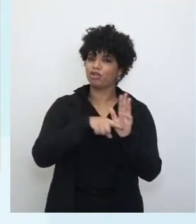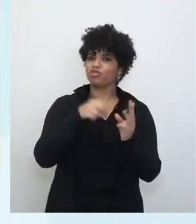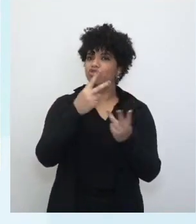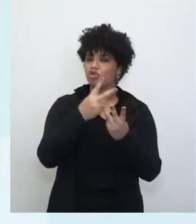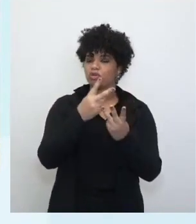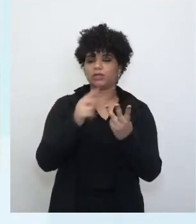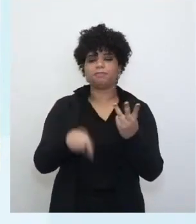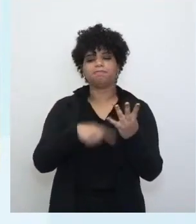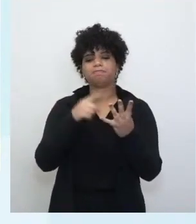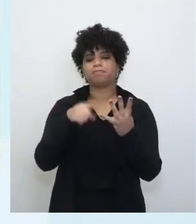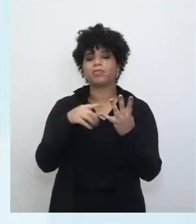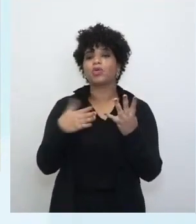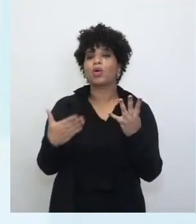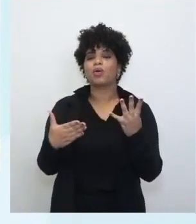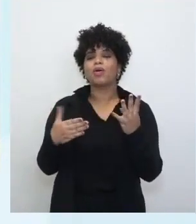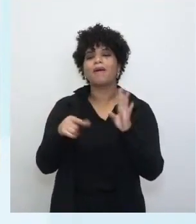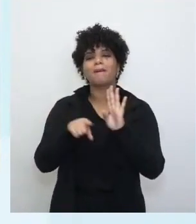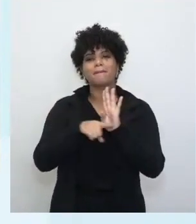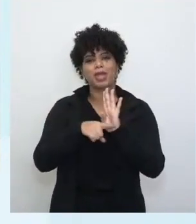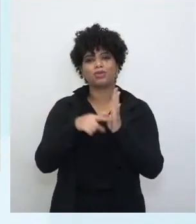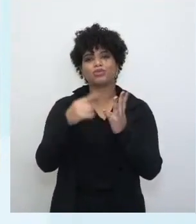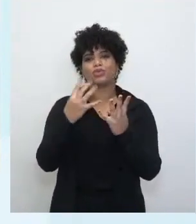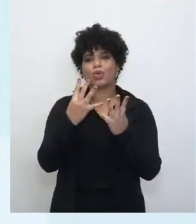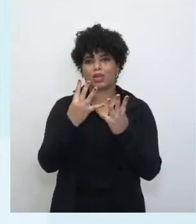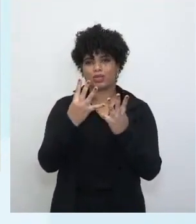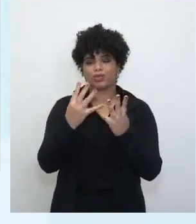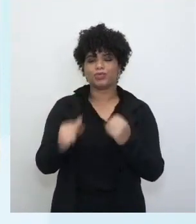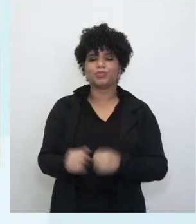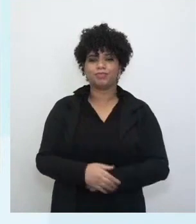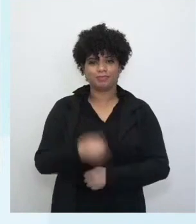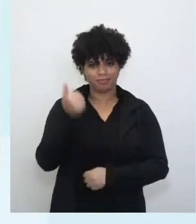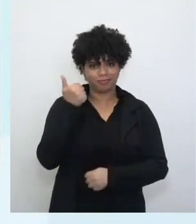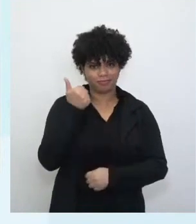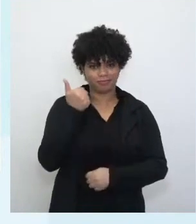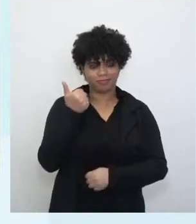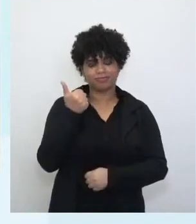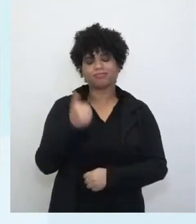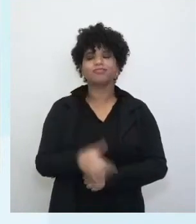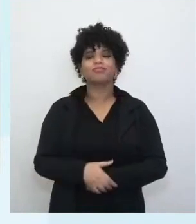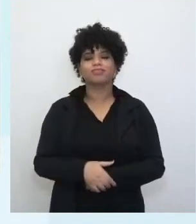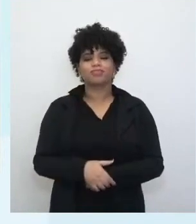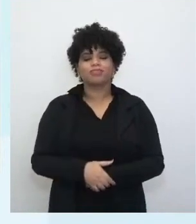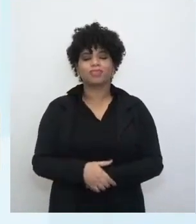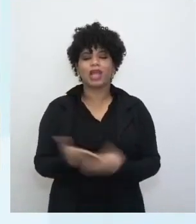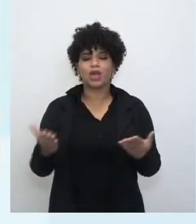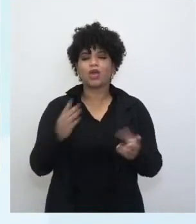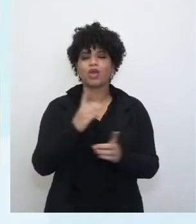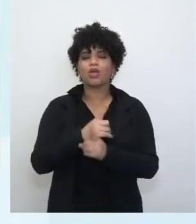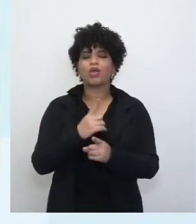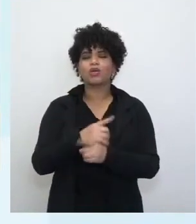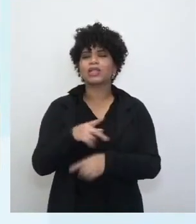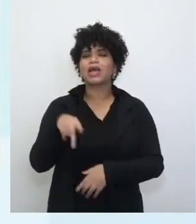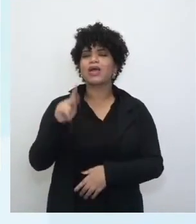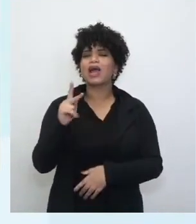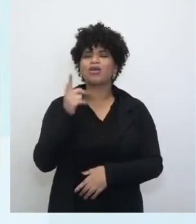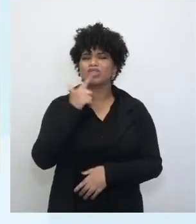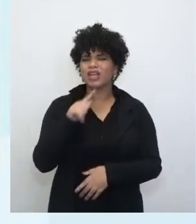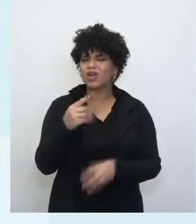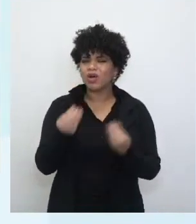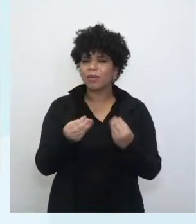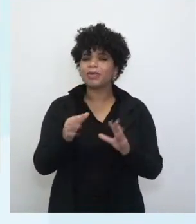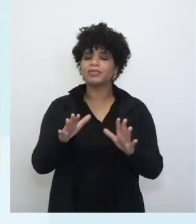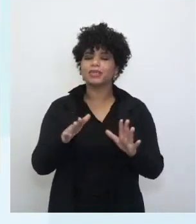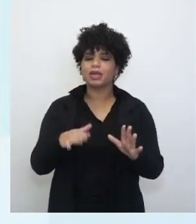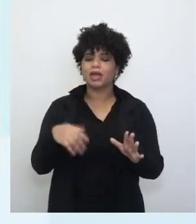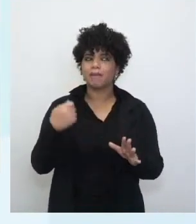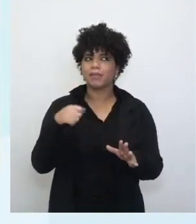último coeficiente é o menos 4. Tudo bem até aqui? Tá, e para achar o valor do k, professora, como é mesmo? Ah, eu